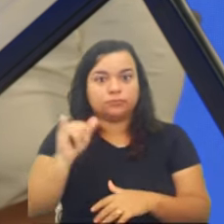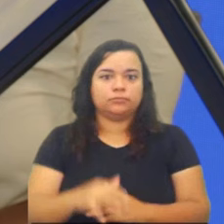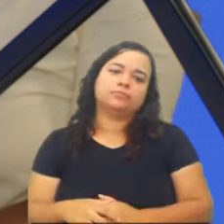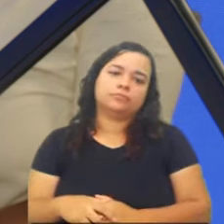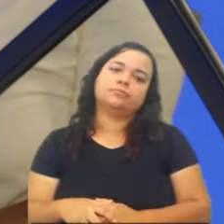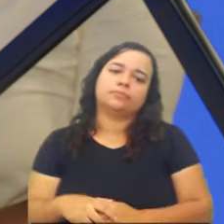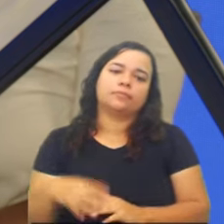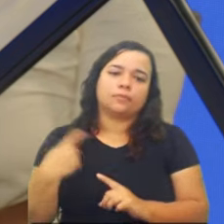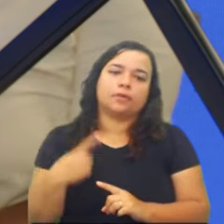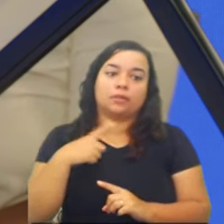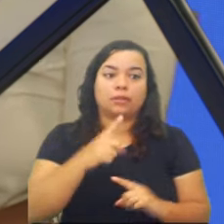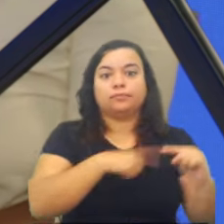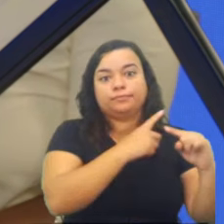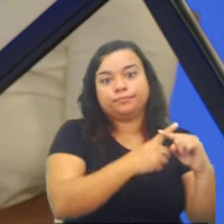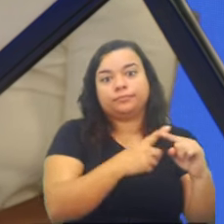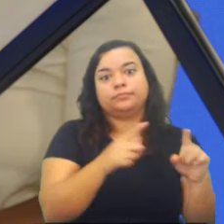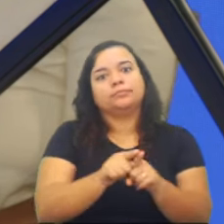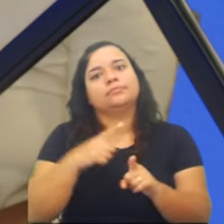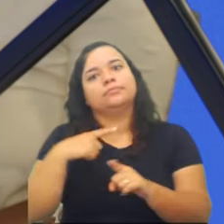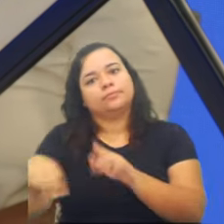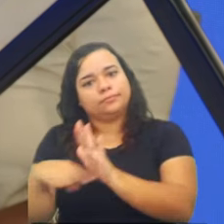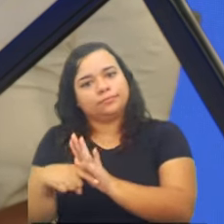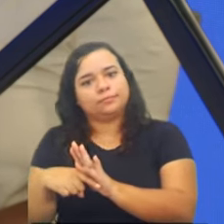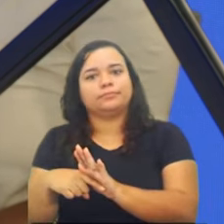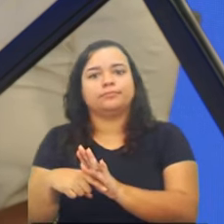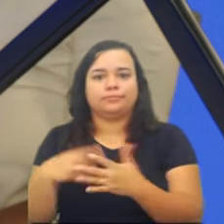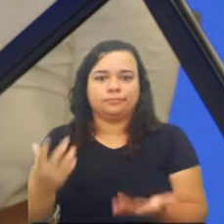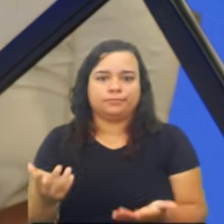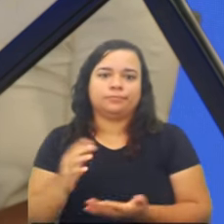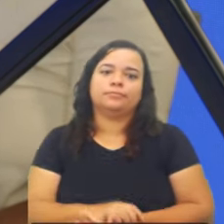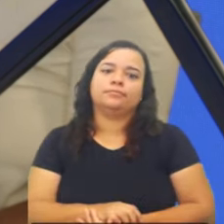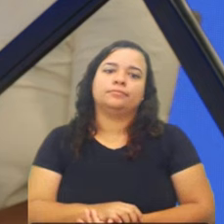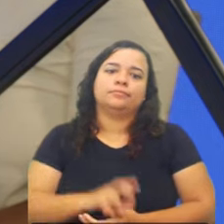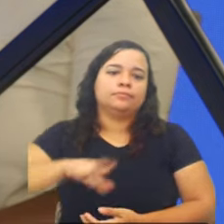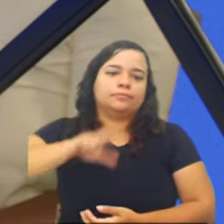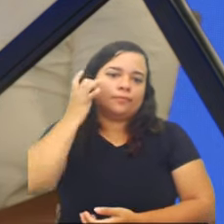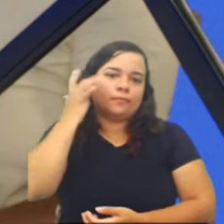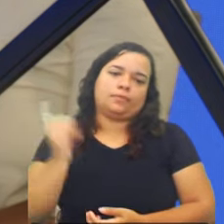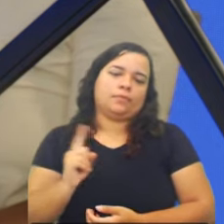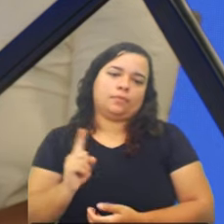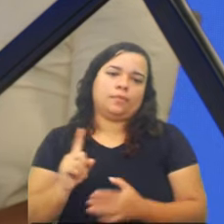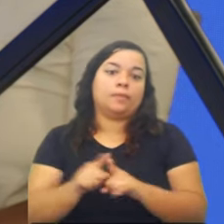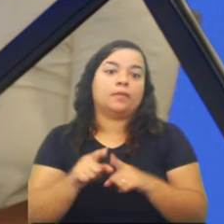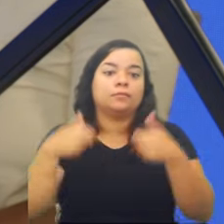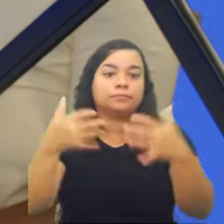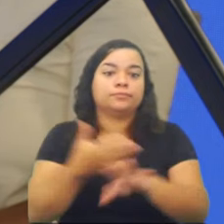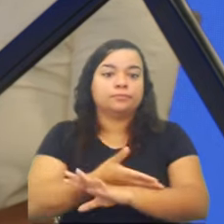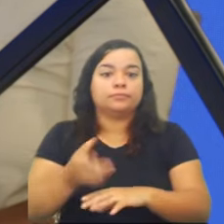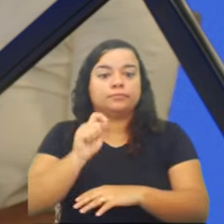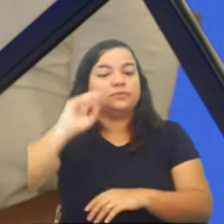sucumbir porque o ônus e o bônus né na vida nada vem muito fácil eh e eu eu costumo dizer